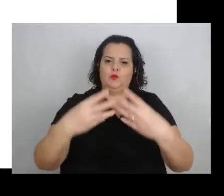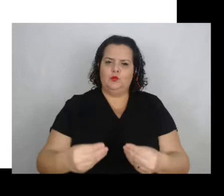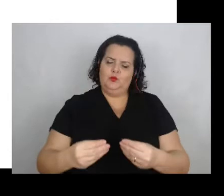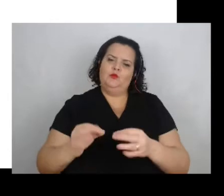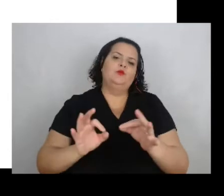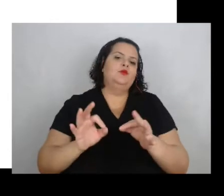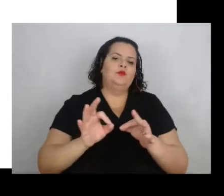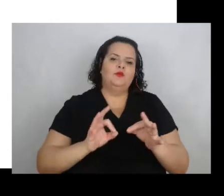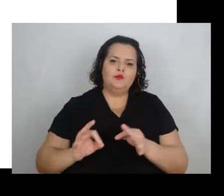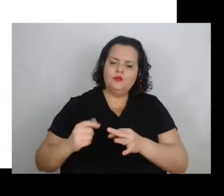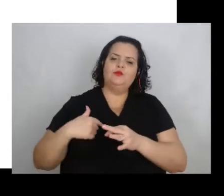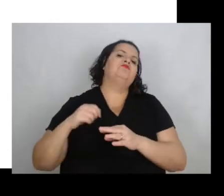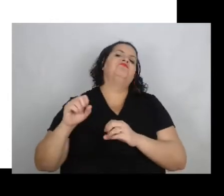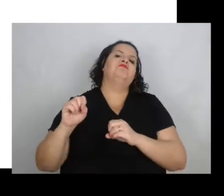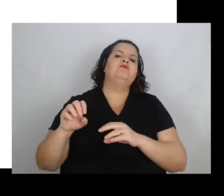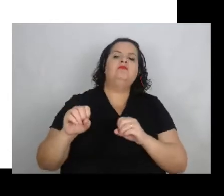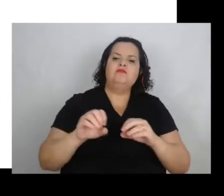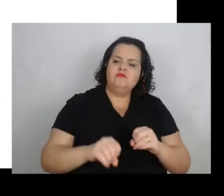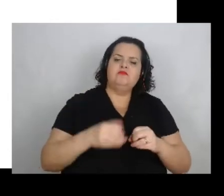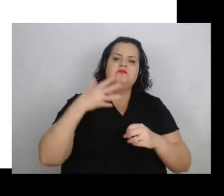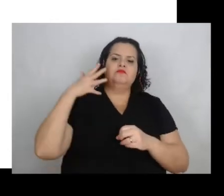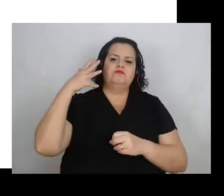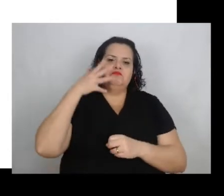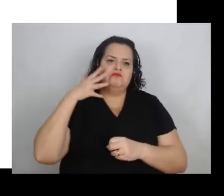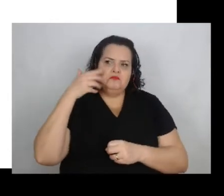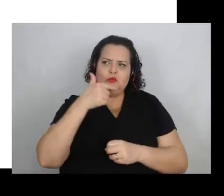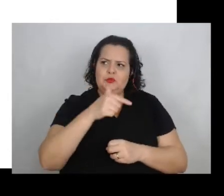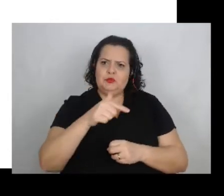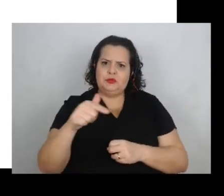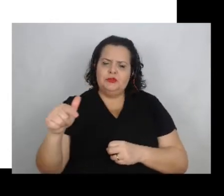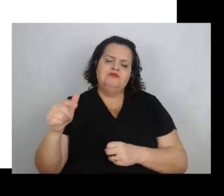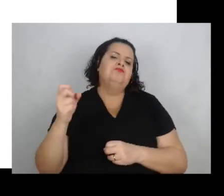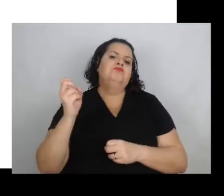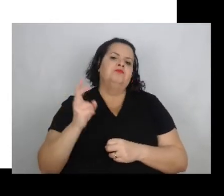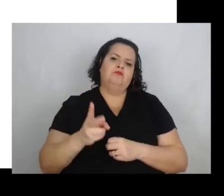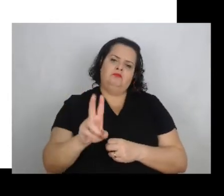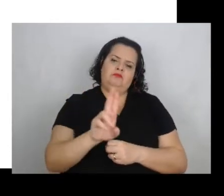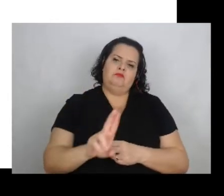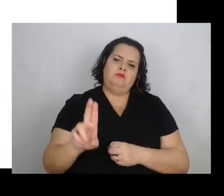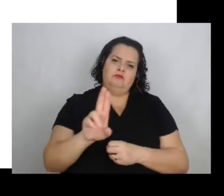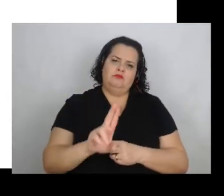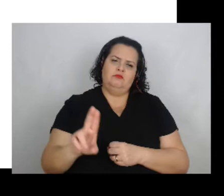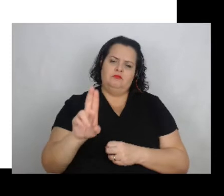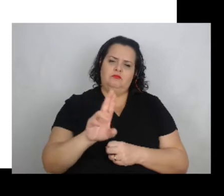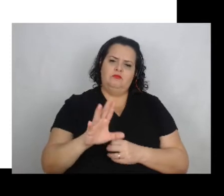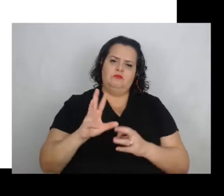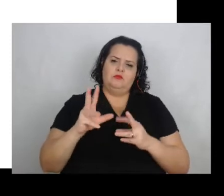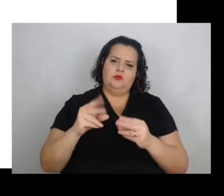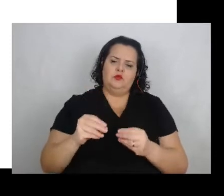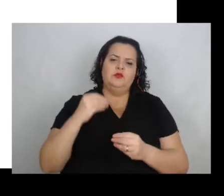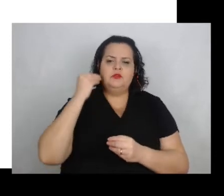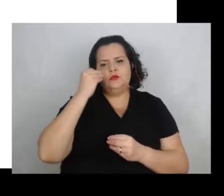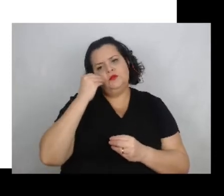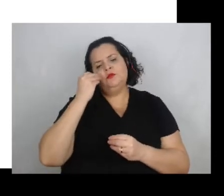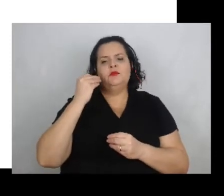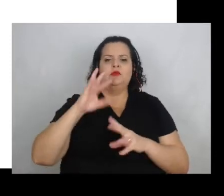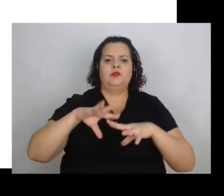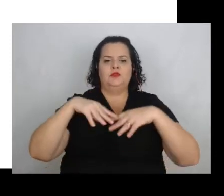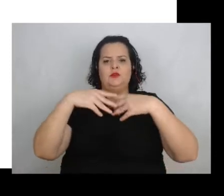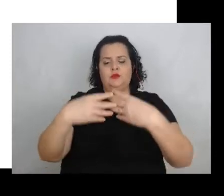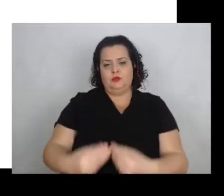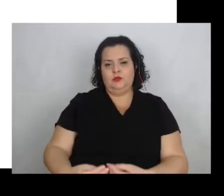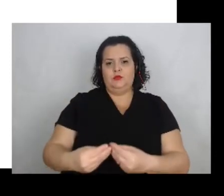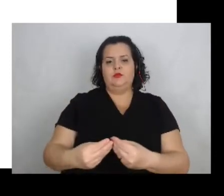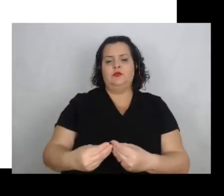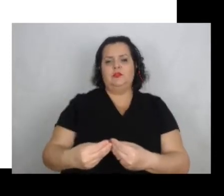dar aulas em outros programas, né, e eu tenho sempre usado a iniciativa que nós tivemos na Unifesp sob liderança da nossa